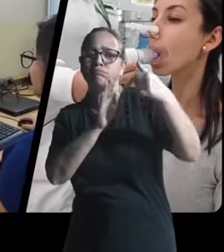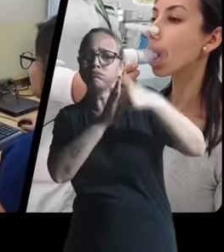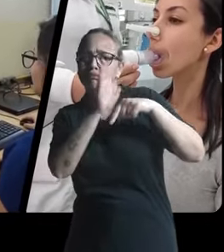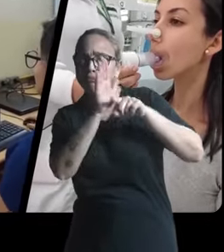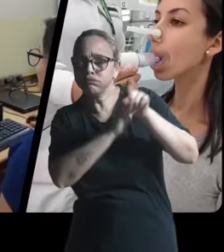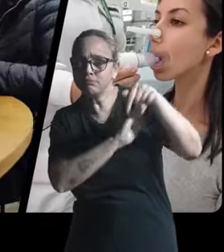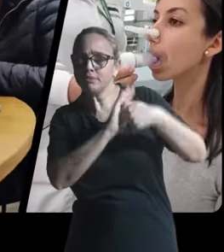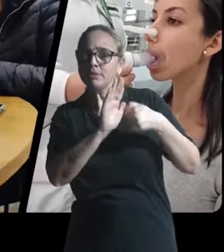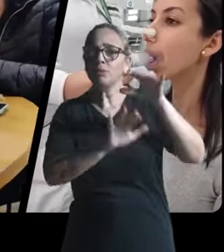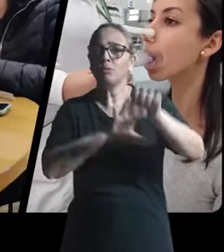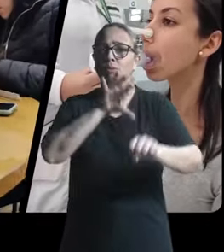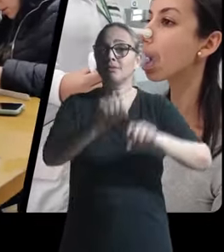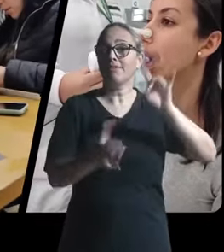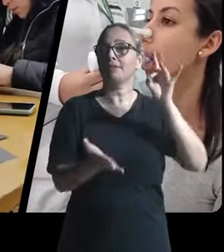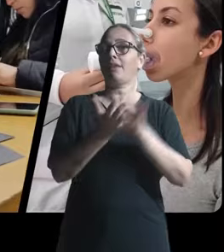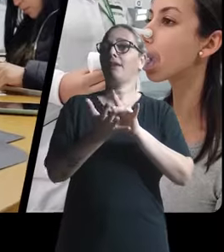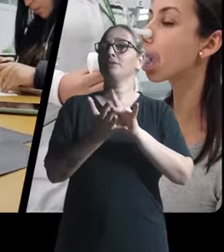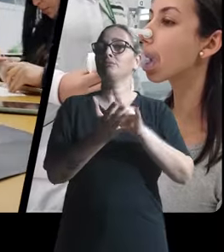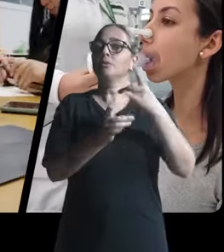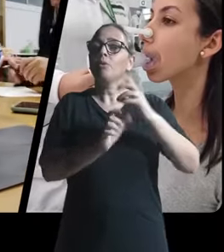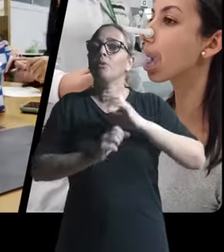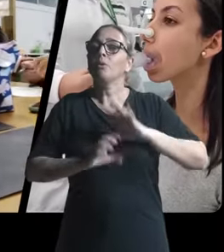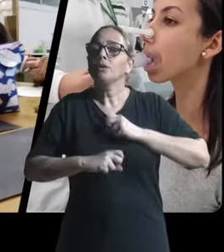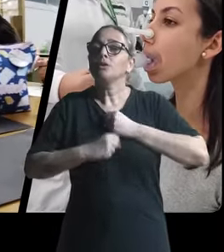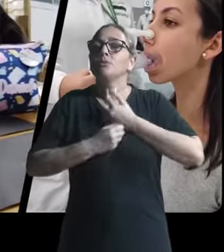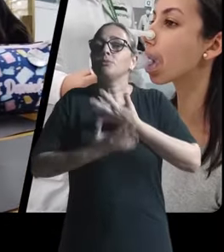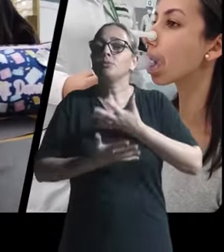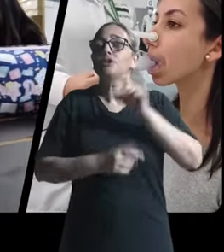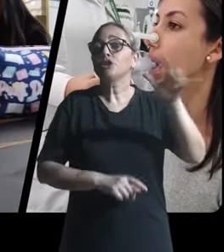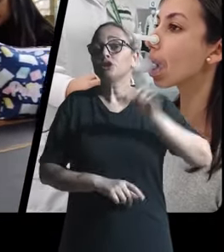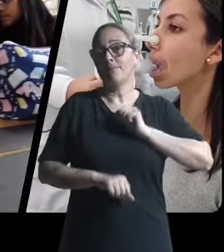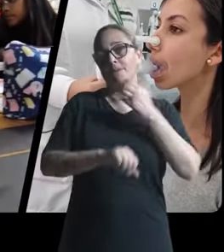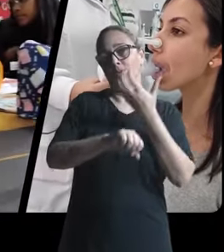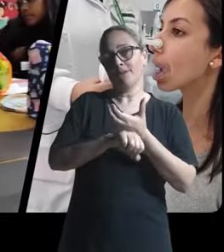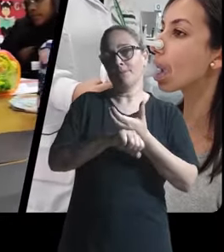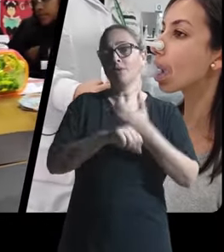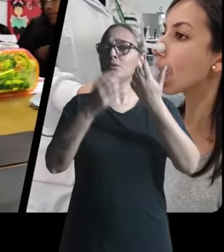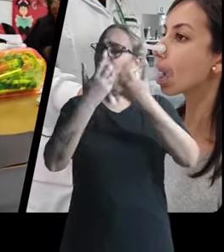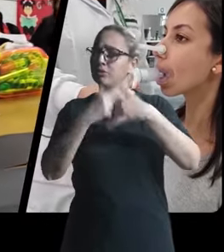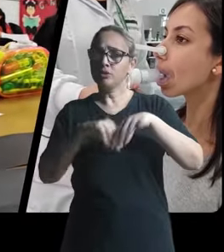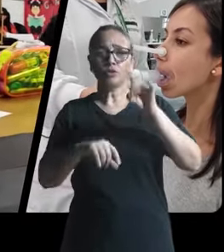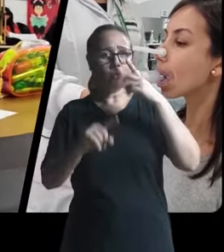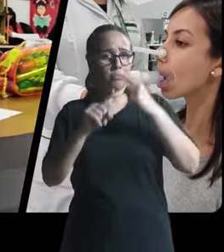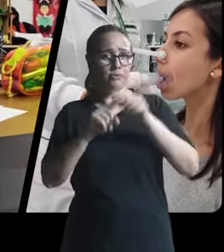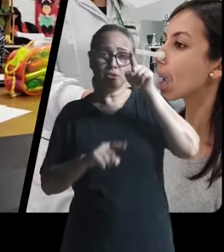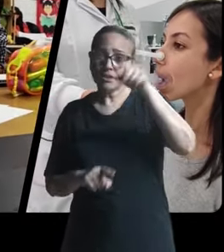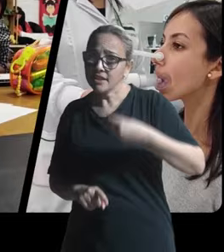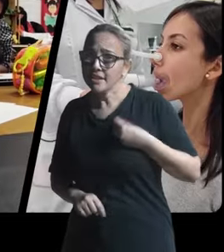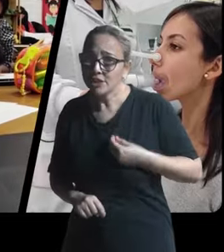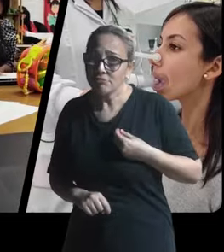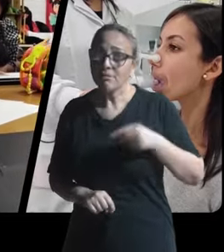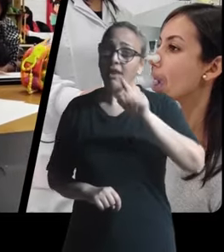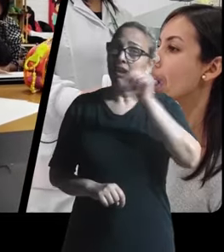aula? O condutor da mudança, o questionador que busca a verdade. Esse organismo chamado Urcamp só